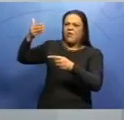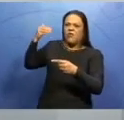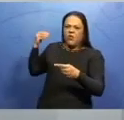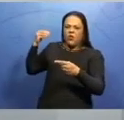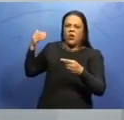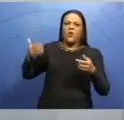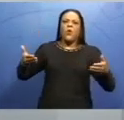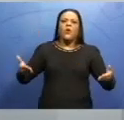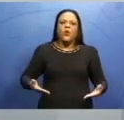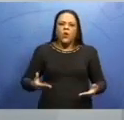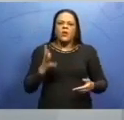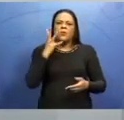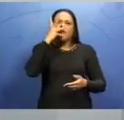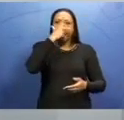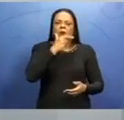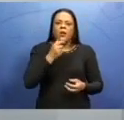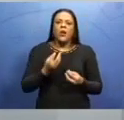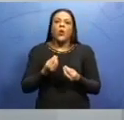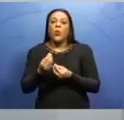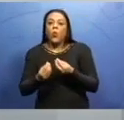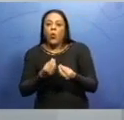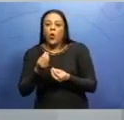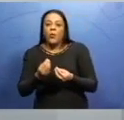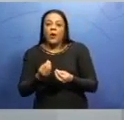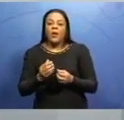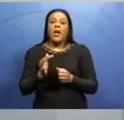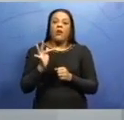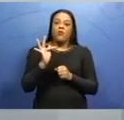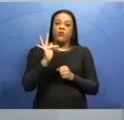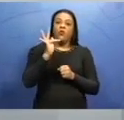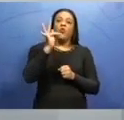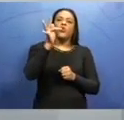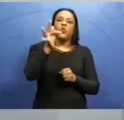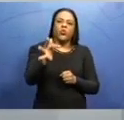crescer? Será um belo rapaz.